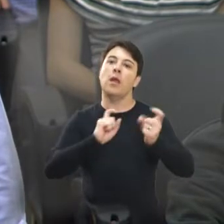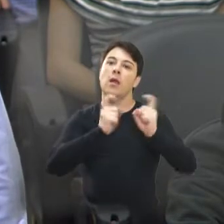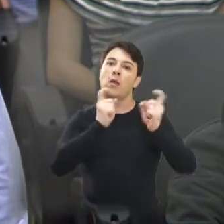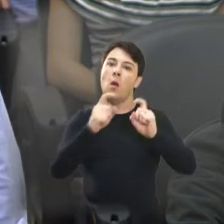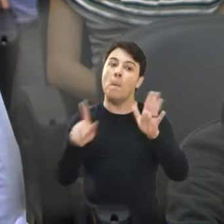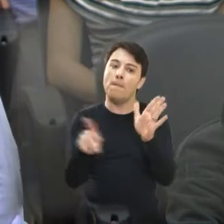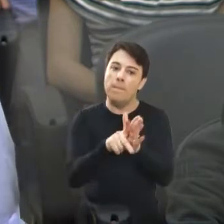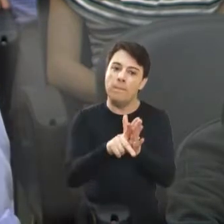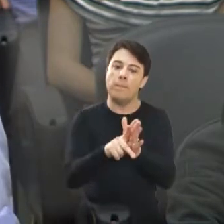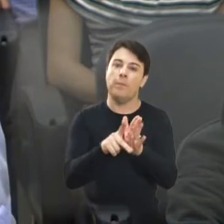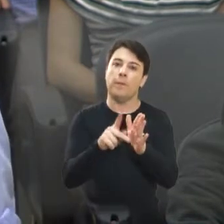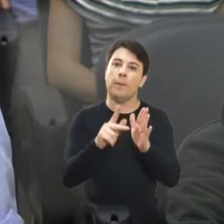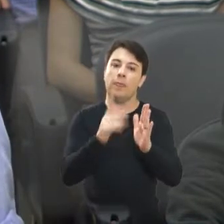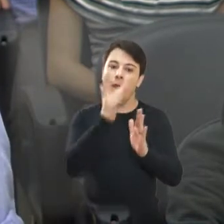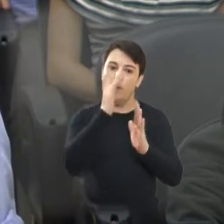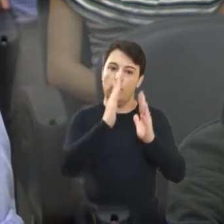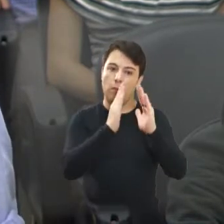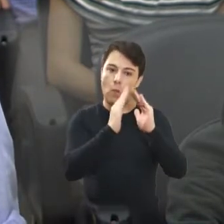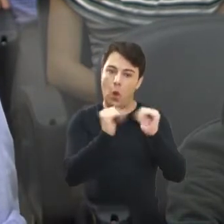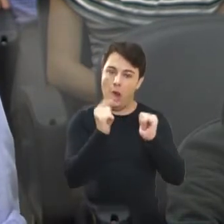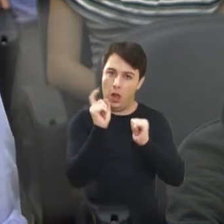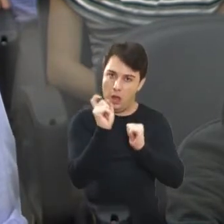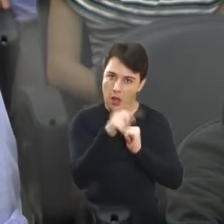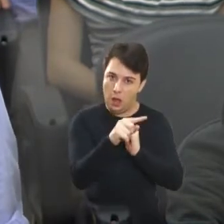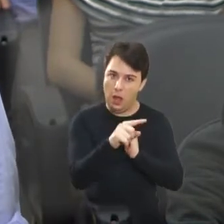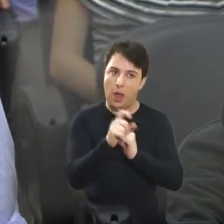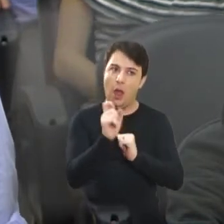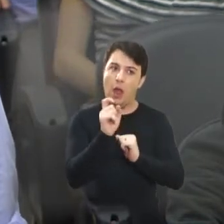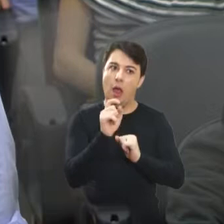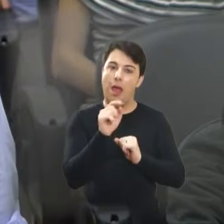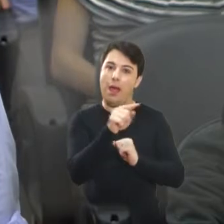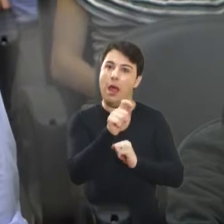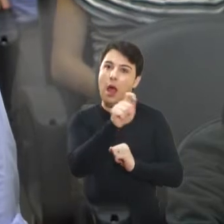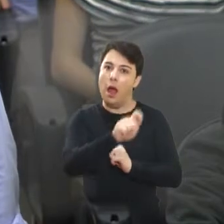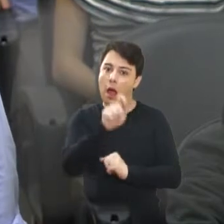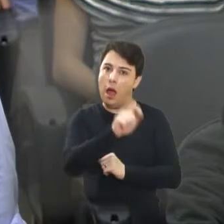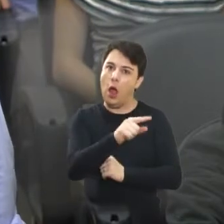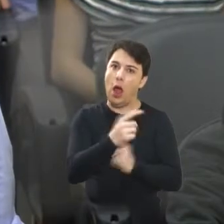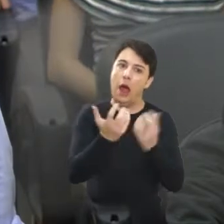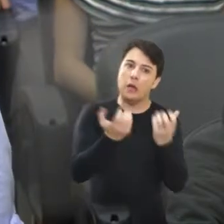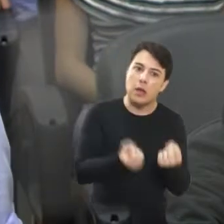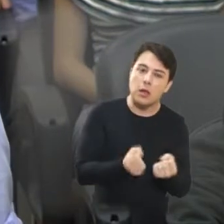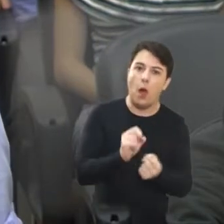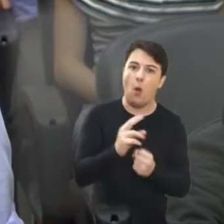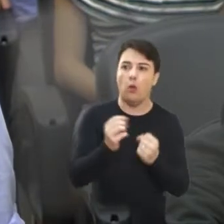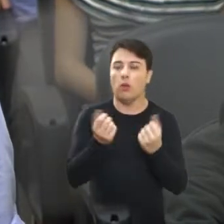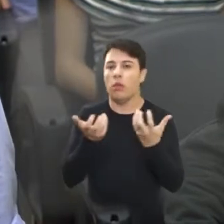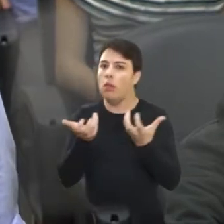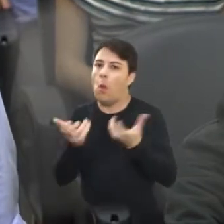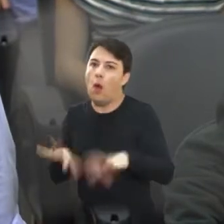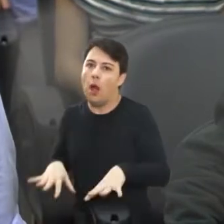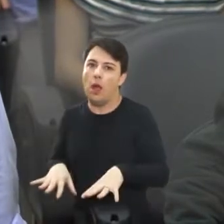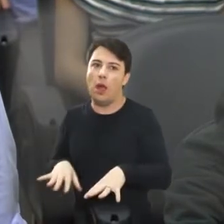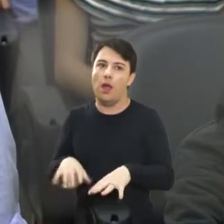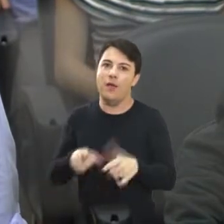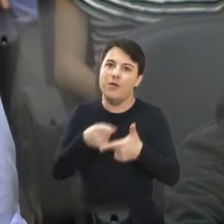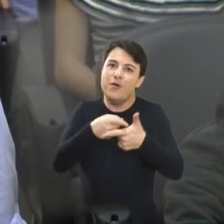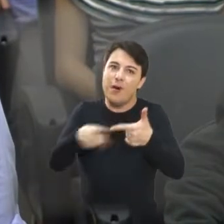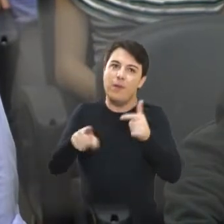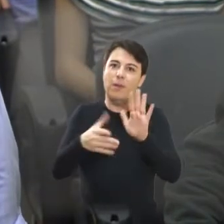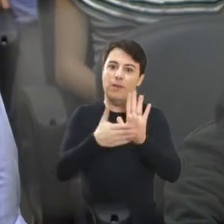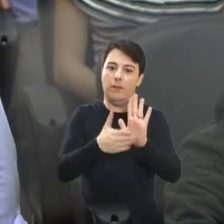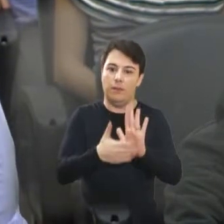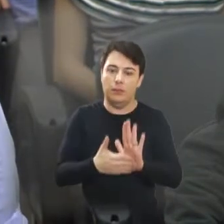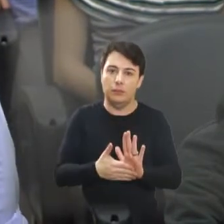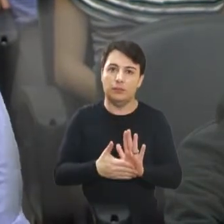moradores, para eles me disserem se nós, enquanto associação, somos favoráveis ou não ao que se está sendo colocado. E,